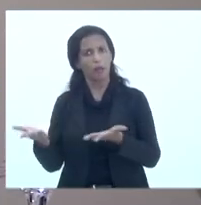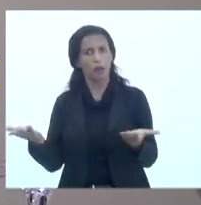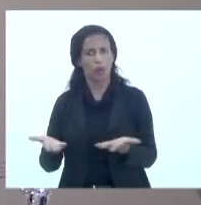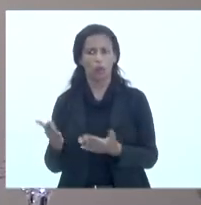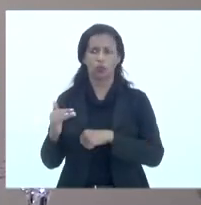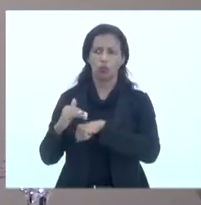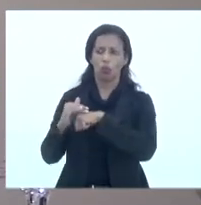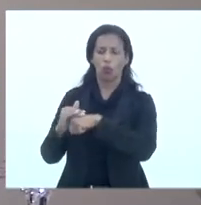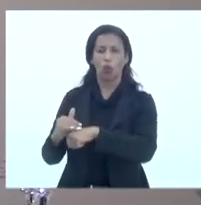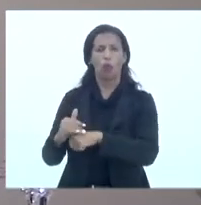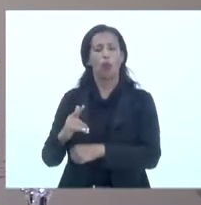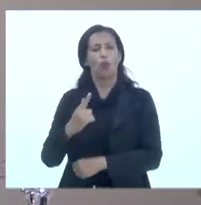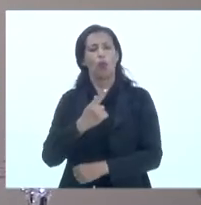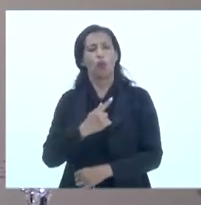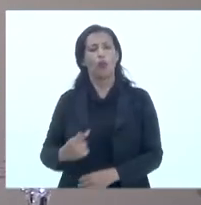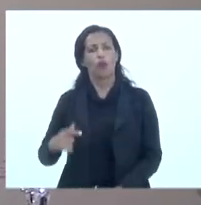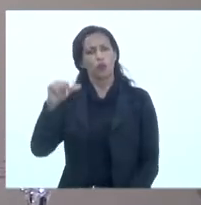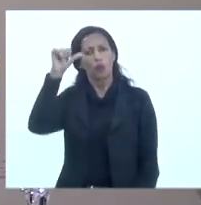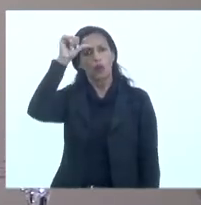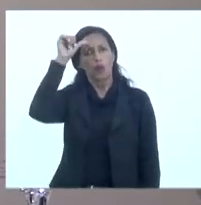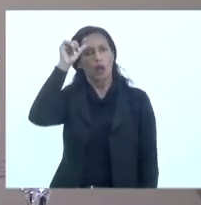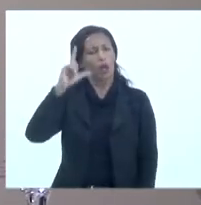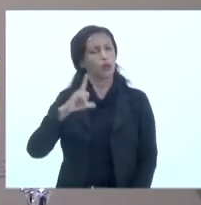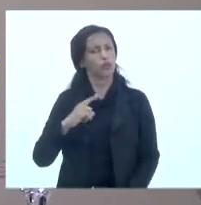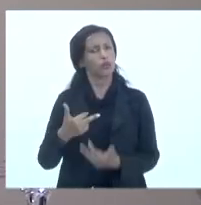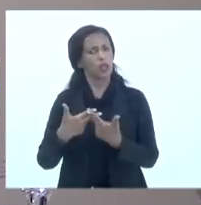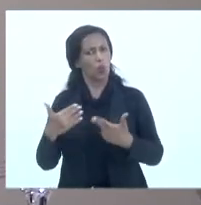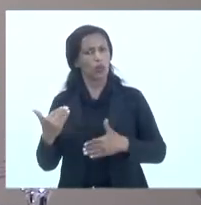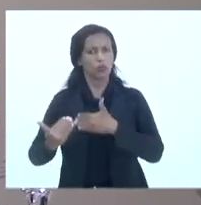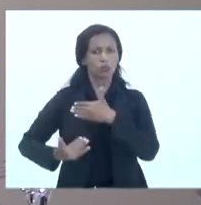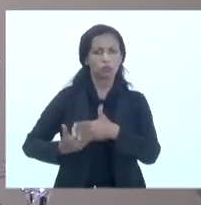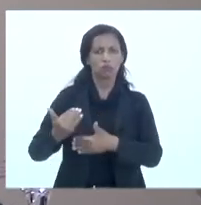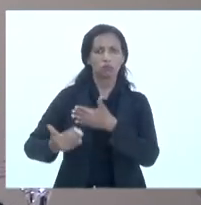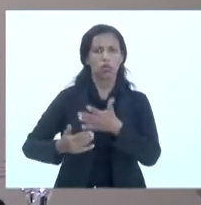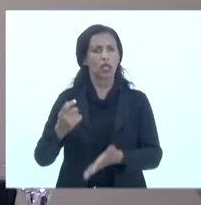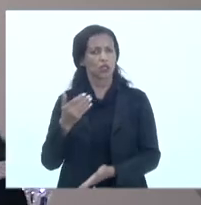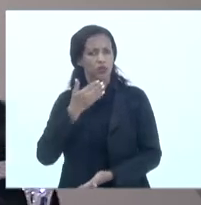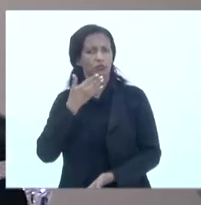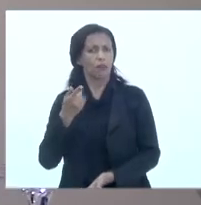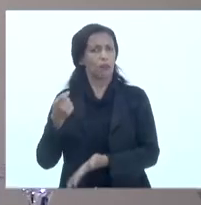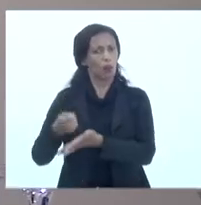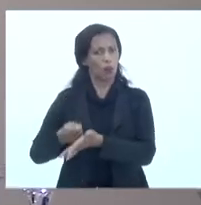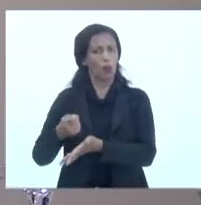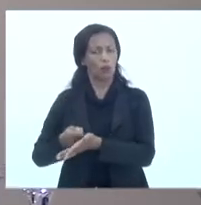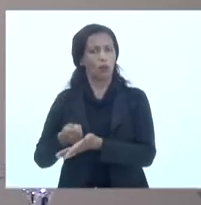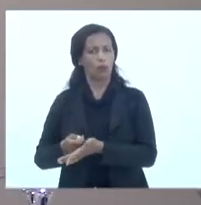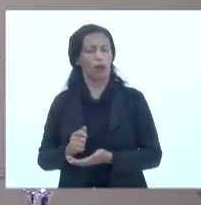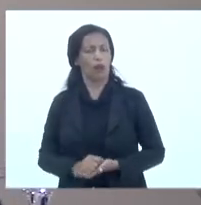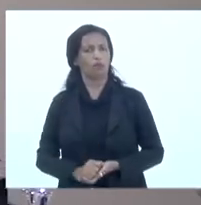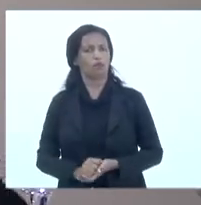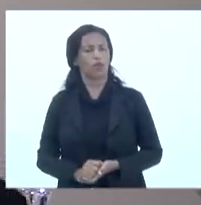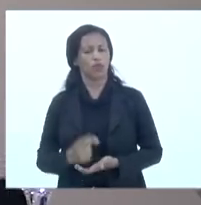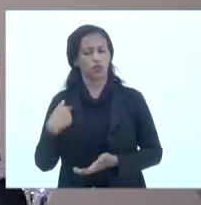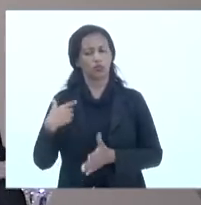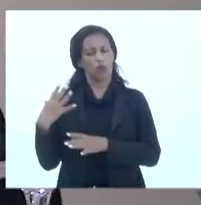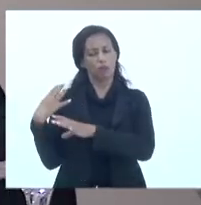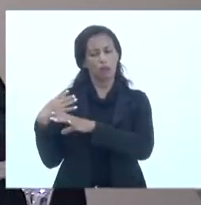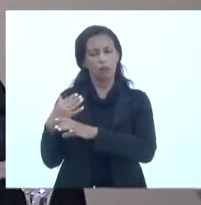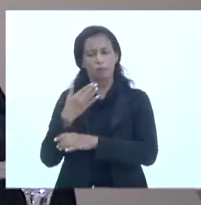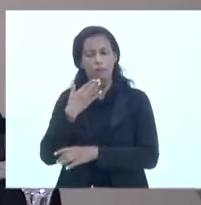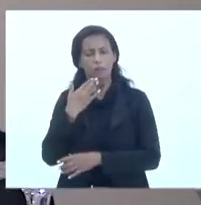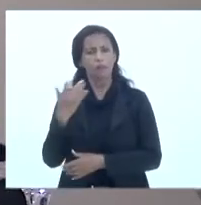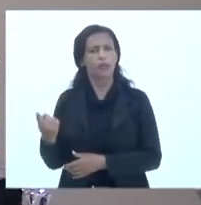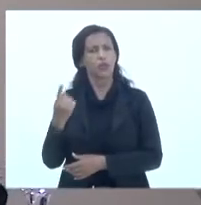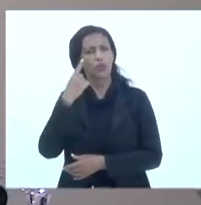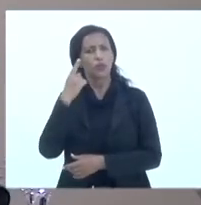governador, Cláudio, e tem coisas que já estão andando e a gente vai cobrar, e já já vamos fazer uma prestação de contas do